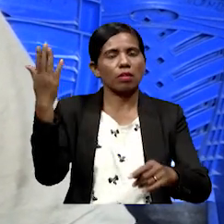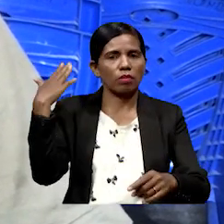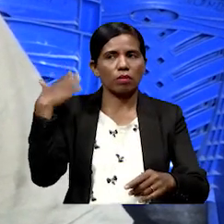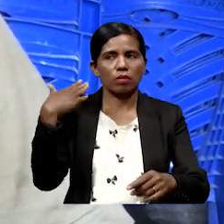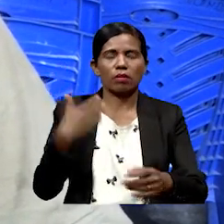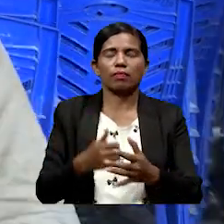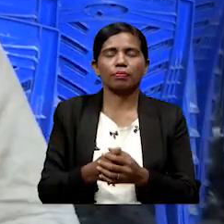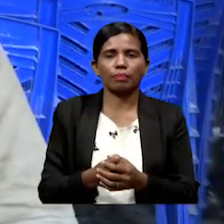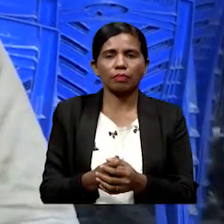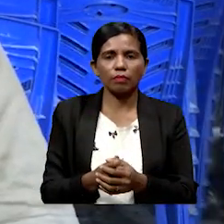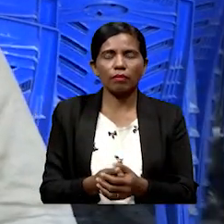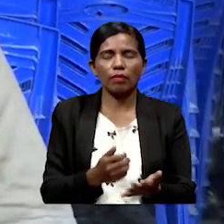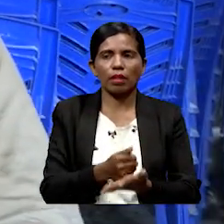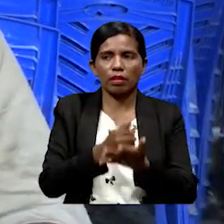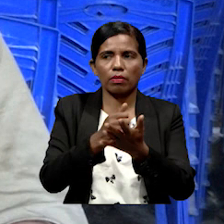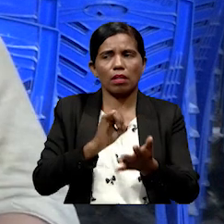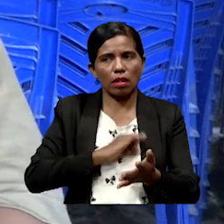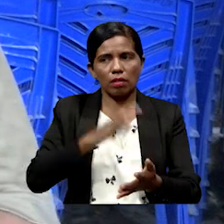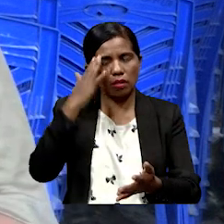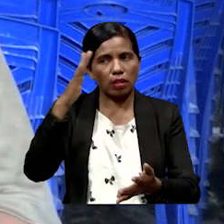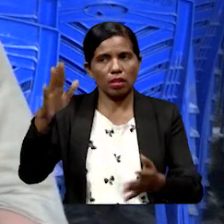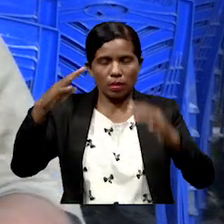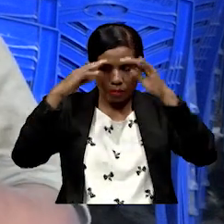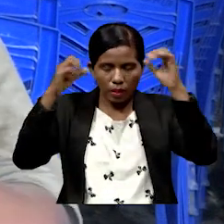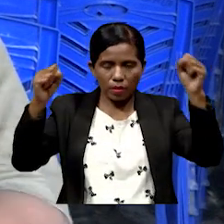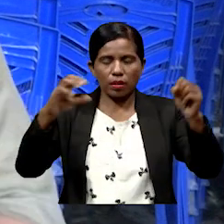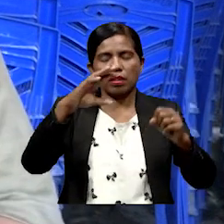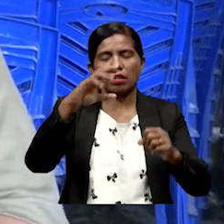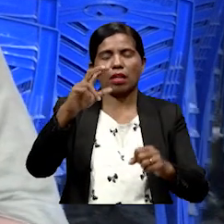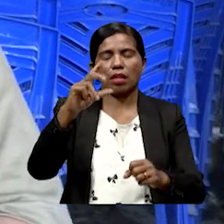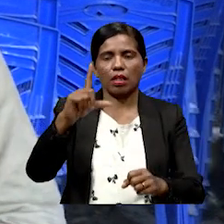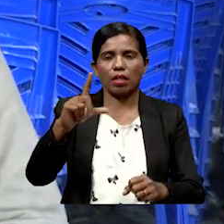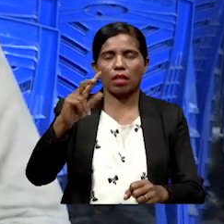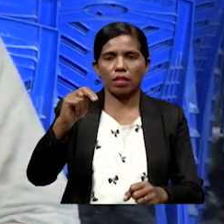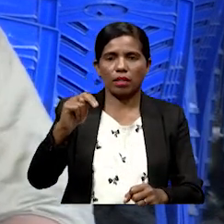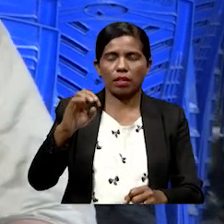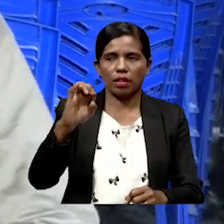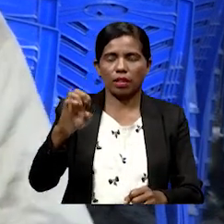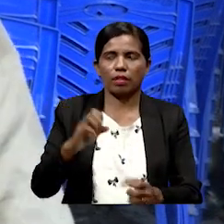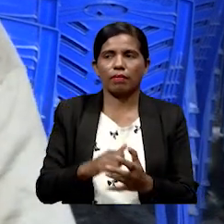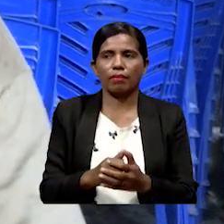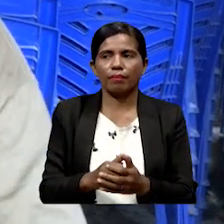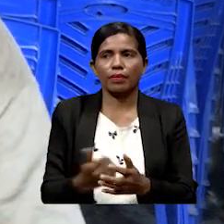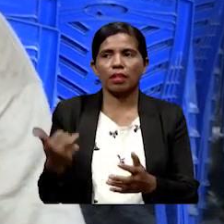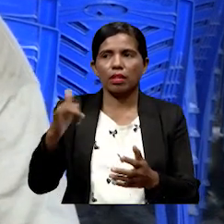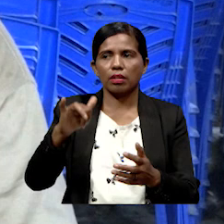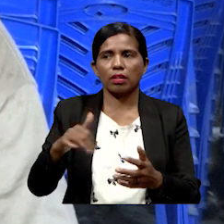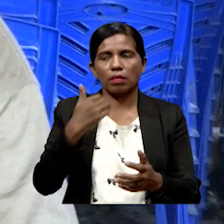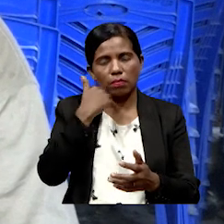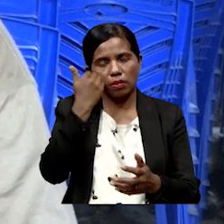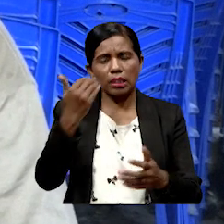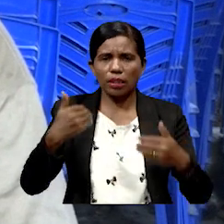carrega descarrega ne. Halo atene. Presidente sele, diretor sele. Sirene moe iha